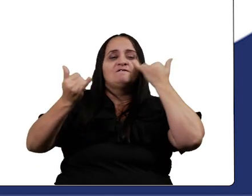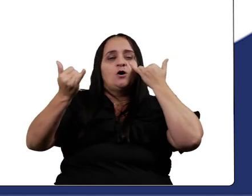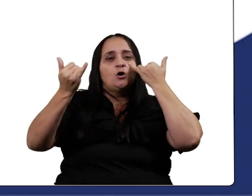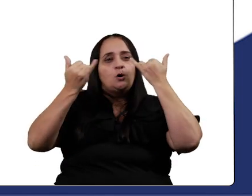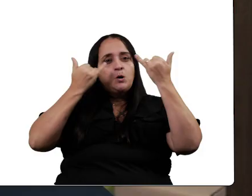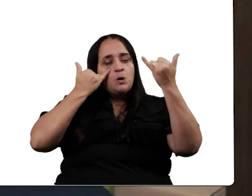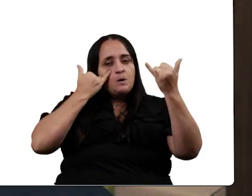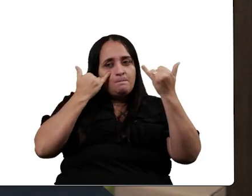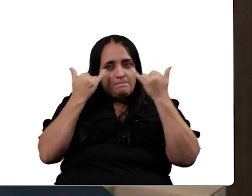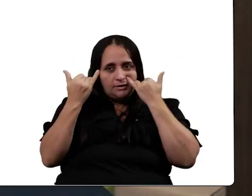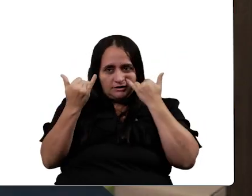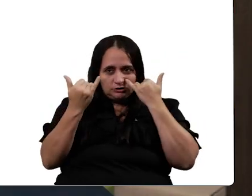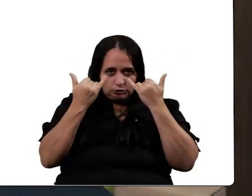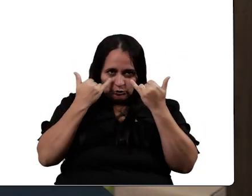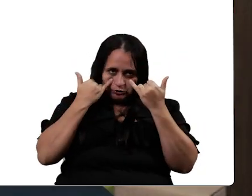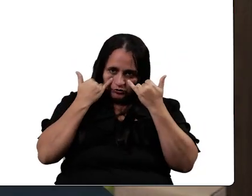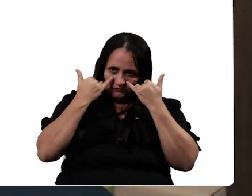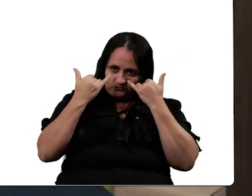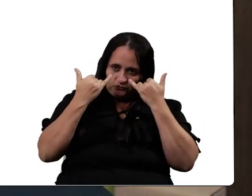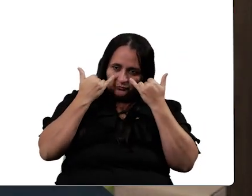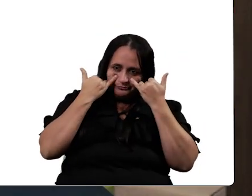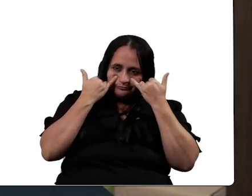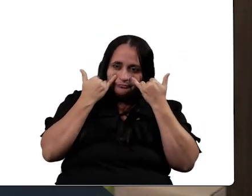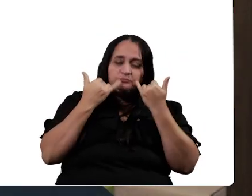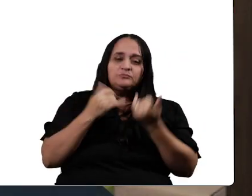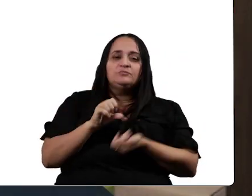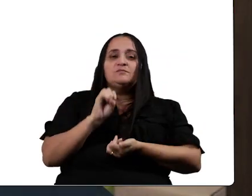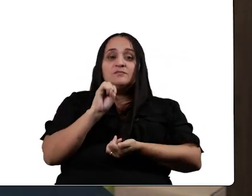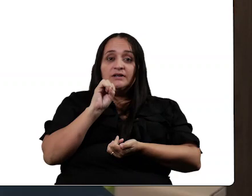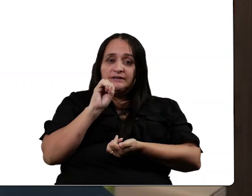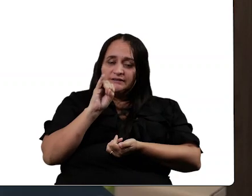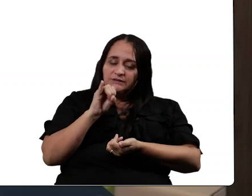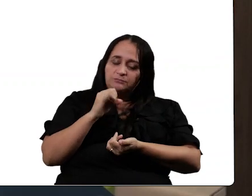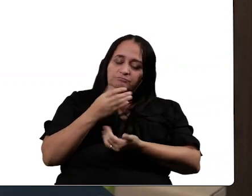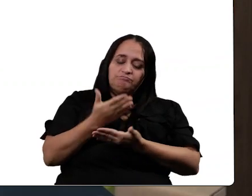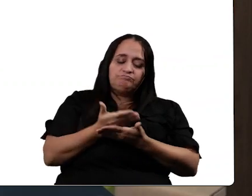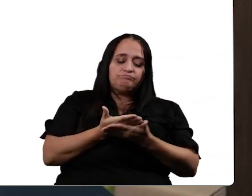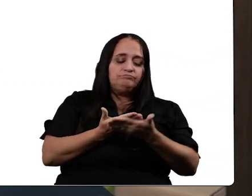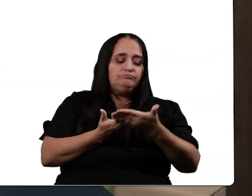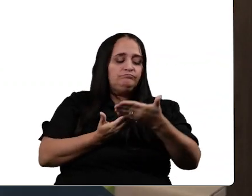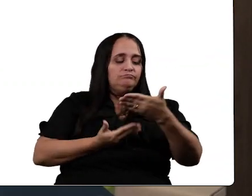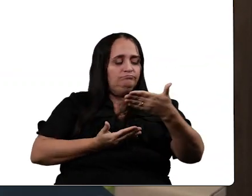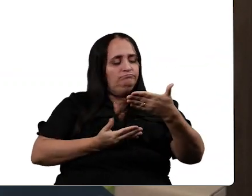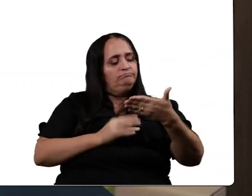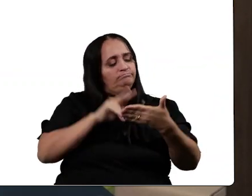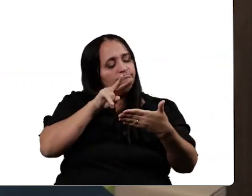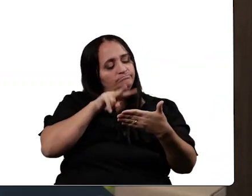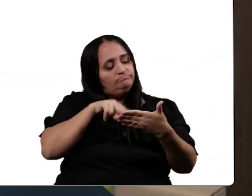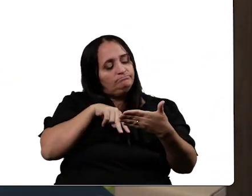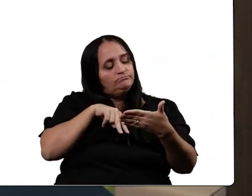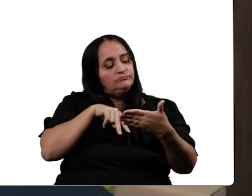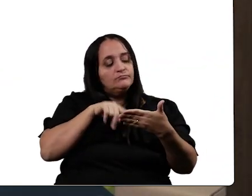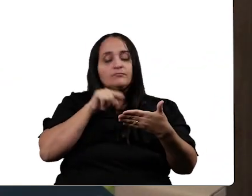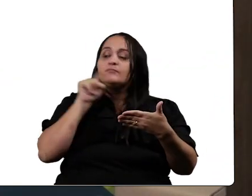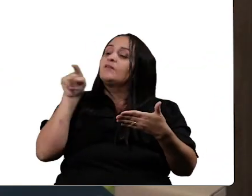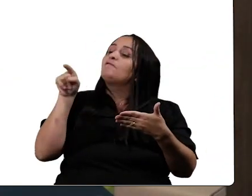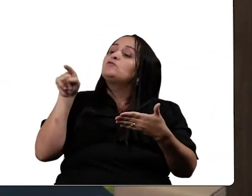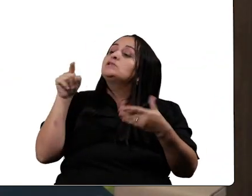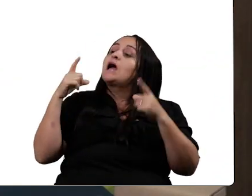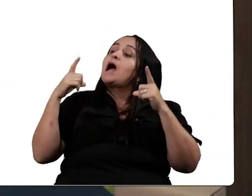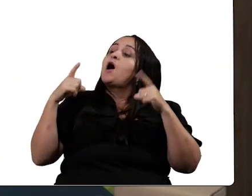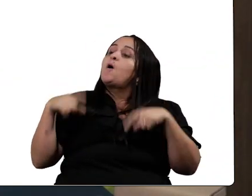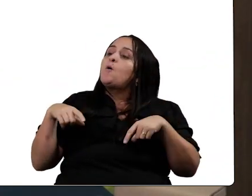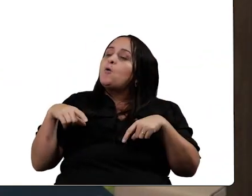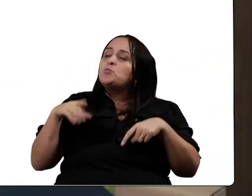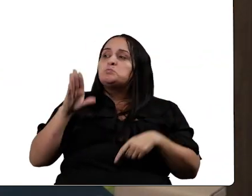informativo, tá? Então, quando você tem a pessoa te entrega um roteiro turístico, ela vai te informar o que é